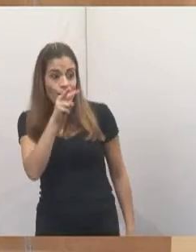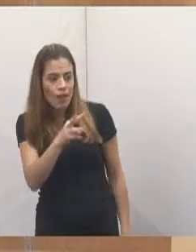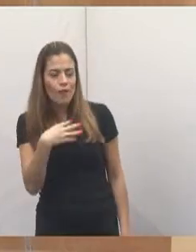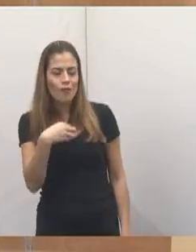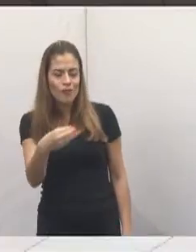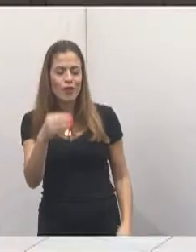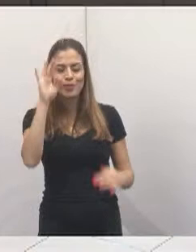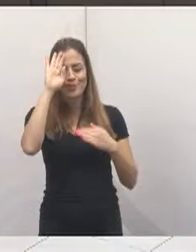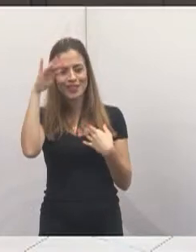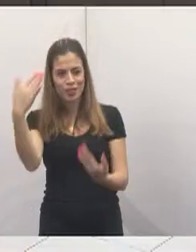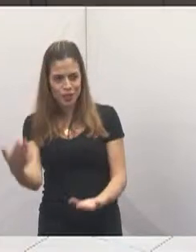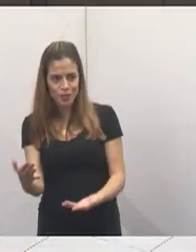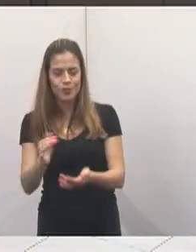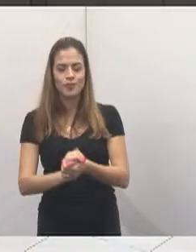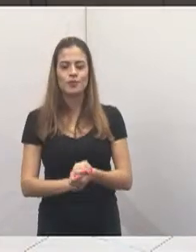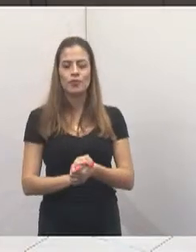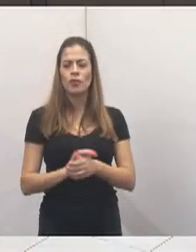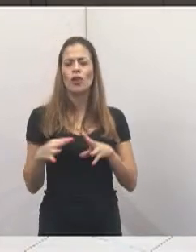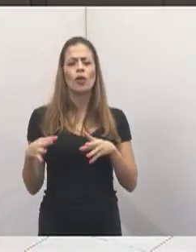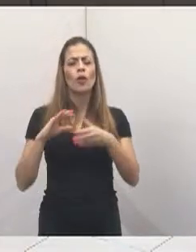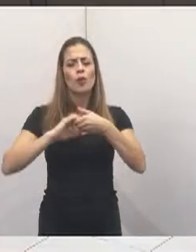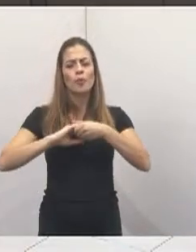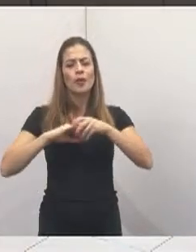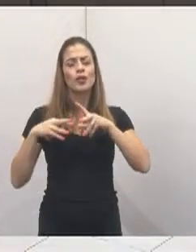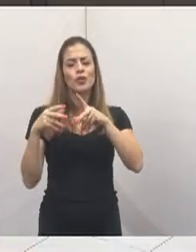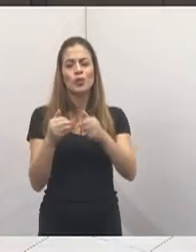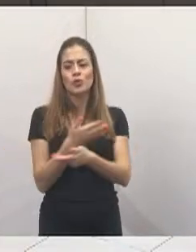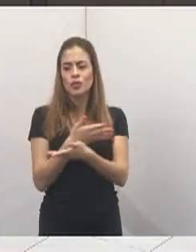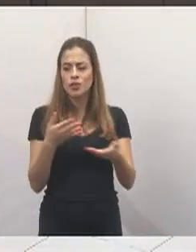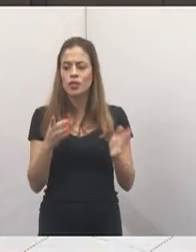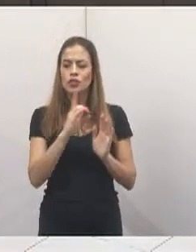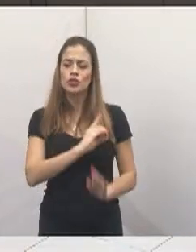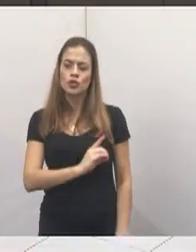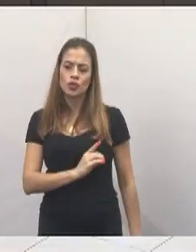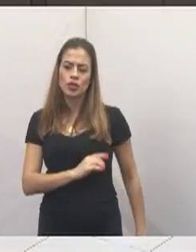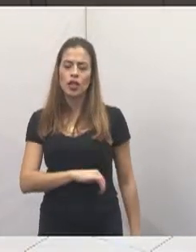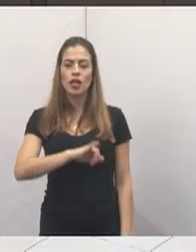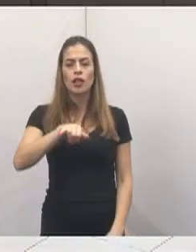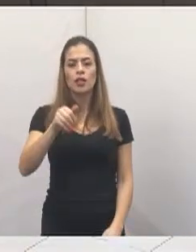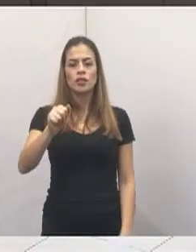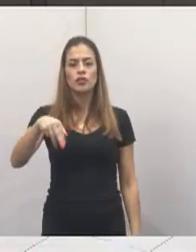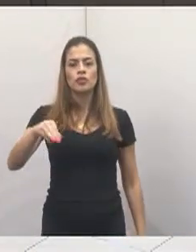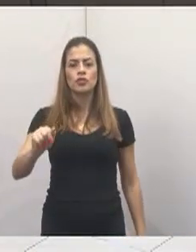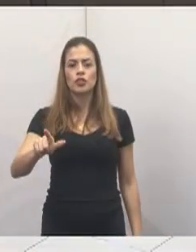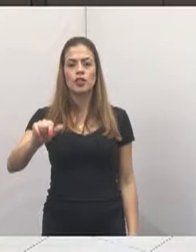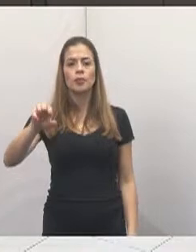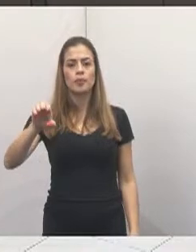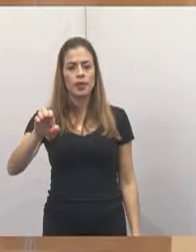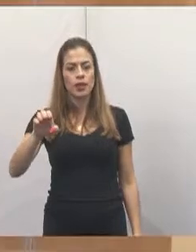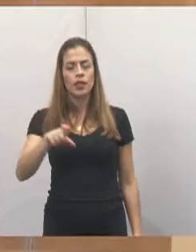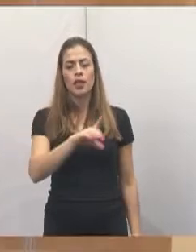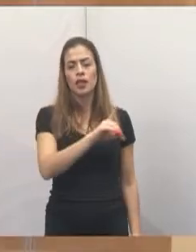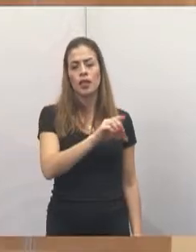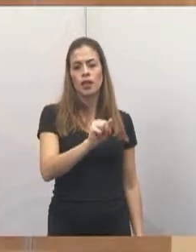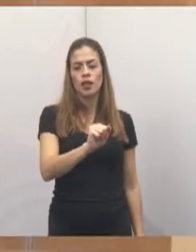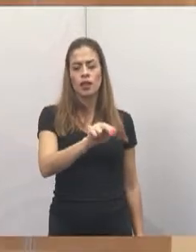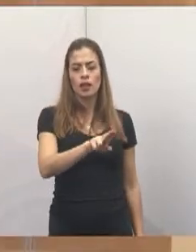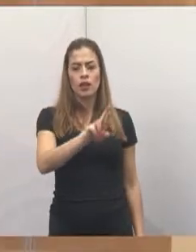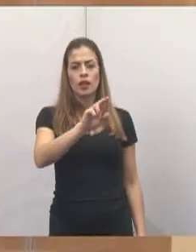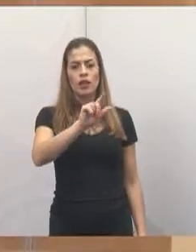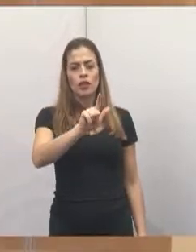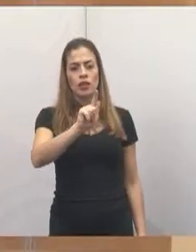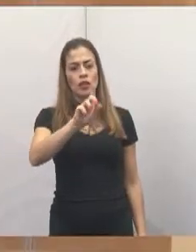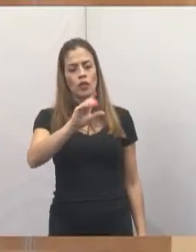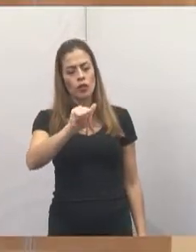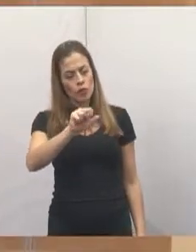cumprimento todos os outros na pessoa da nossa diretoria que está aqui presente, a doutora Jamile e o doutor Douglas. Meus amigos, minhas amigas, hoje é um dia